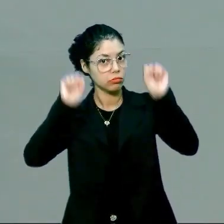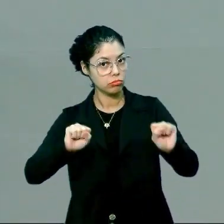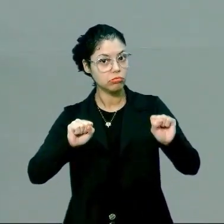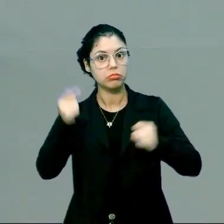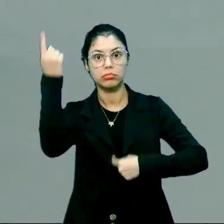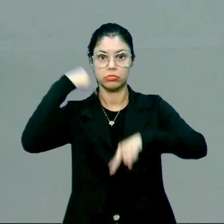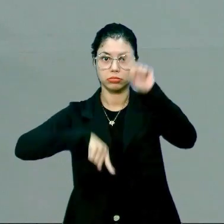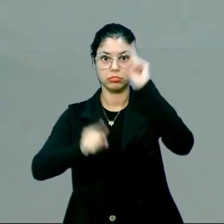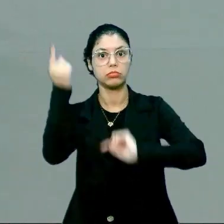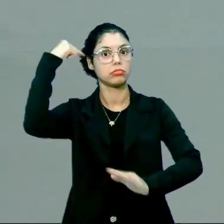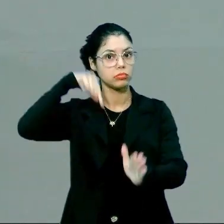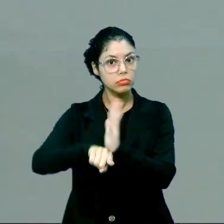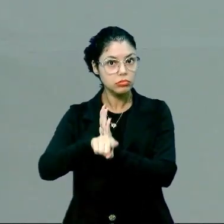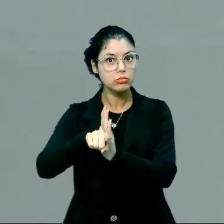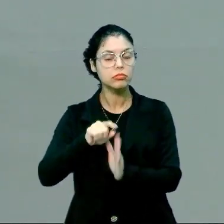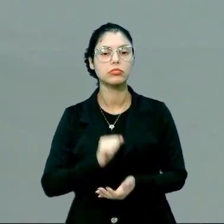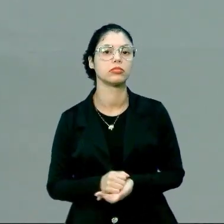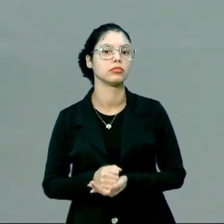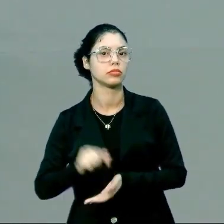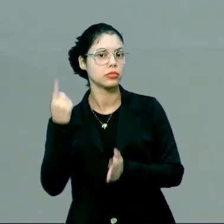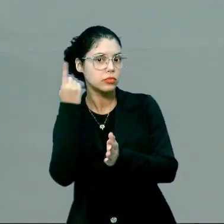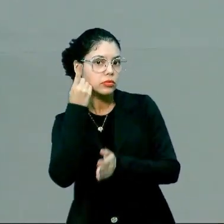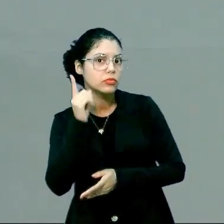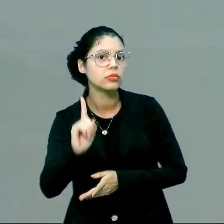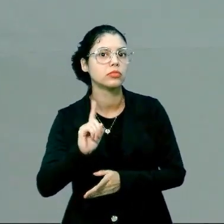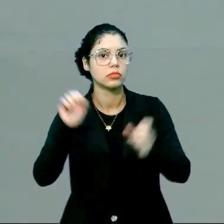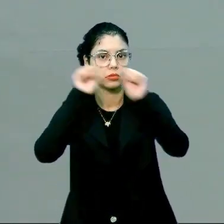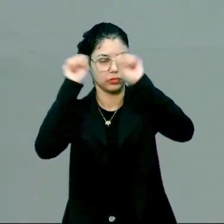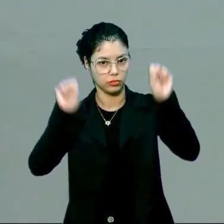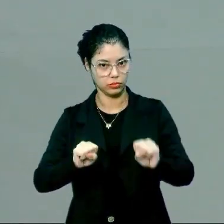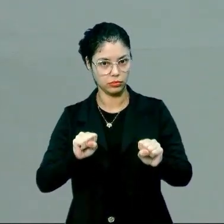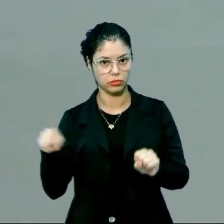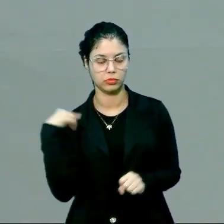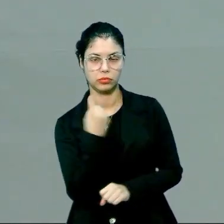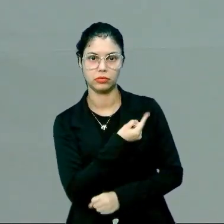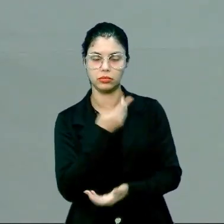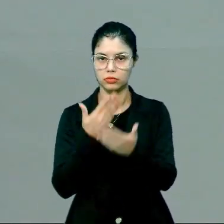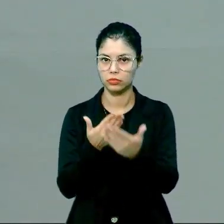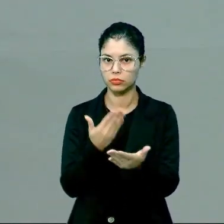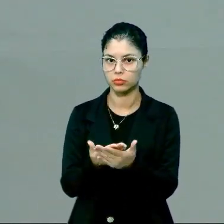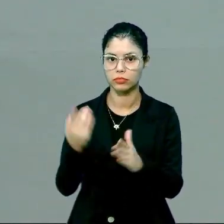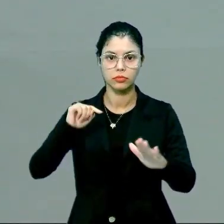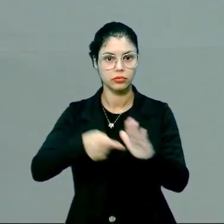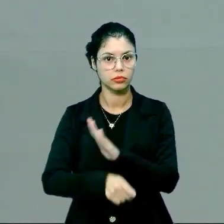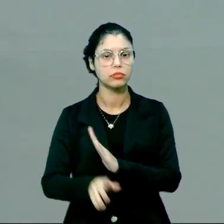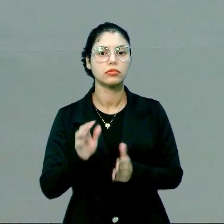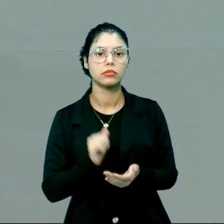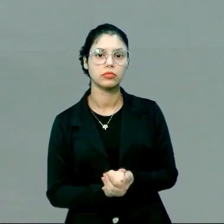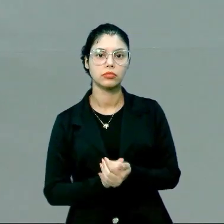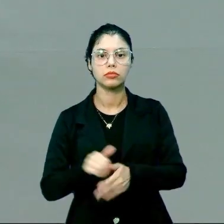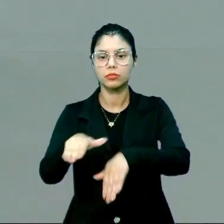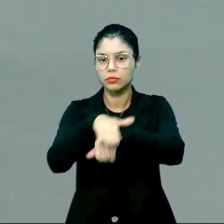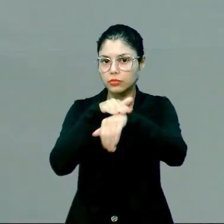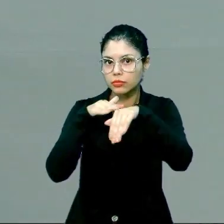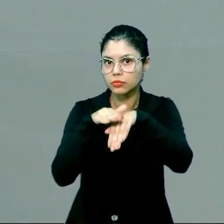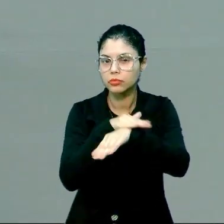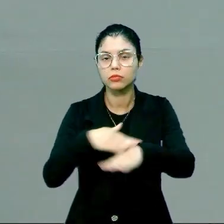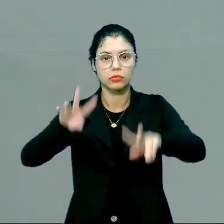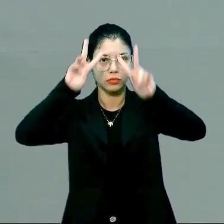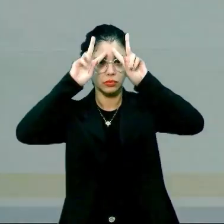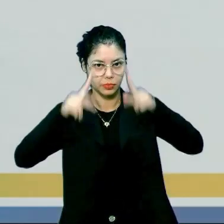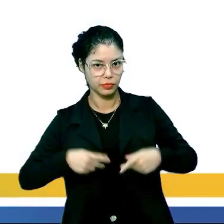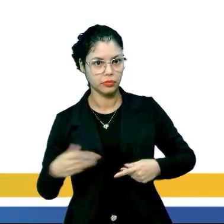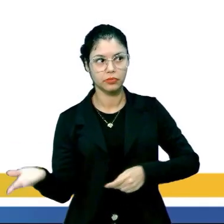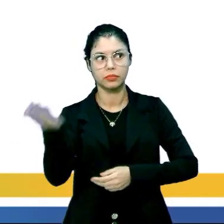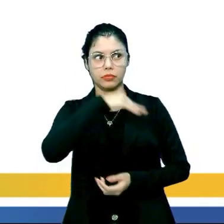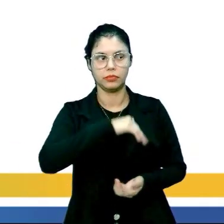sistema imunológico, um dos sistemas, que a gente está estudando aí, que está dentro da fisiologia humana.